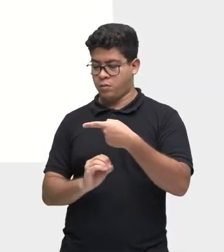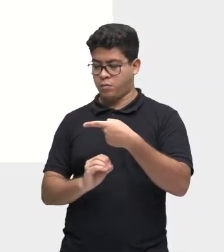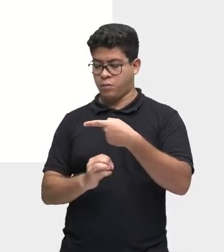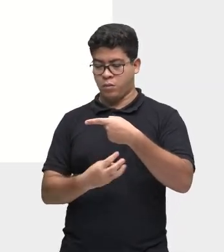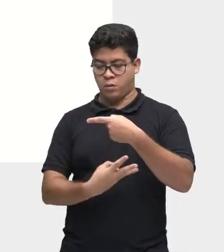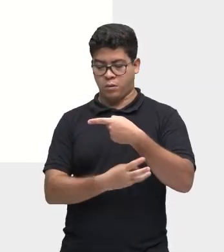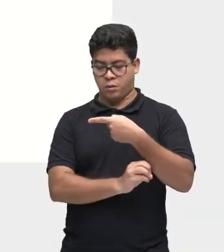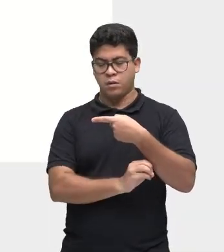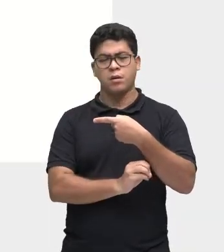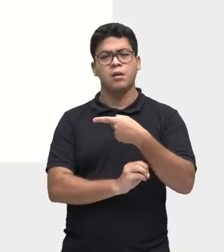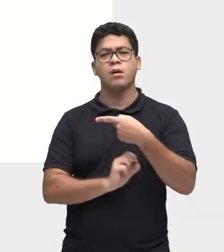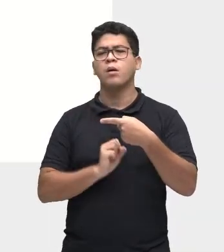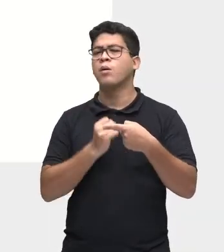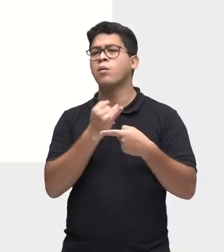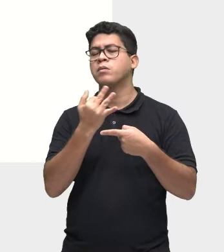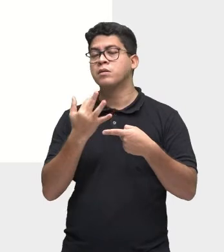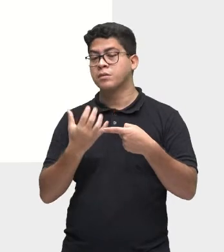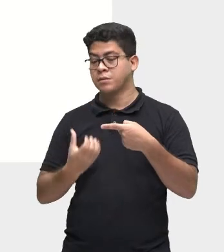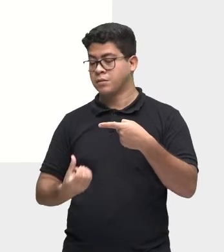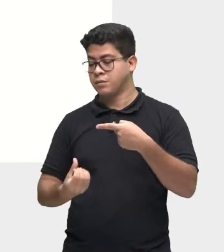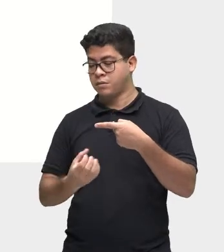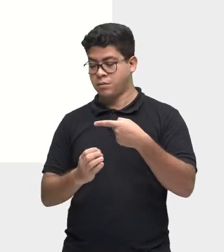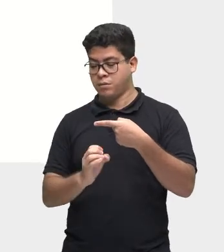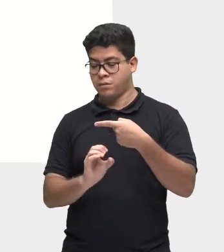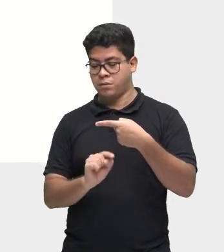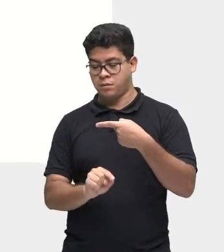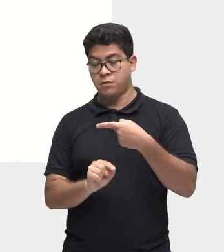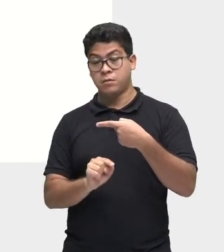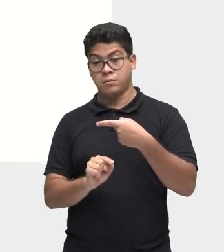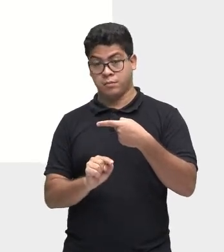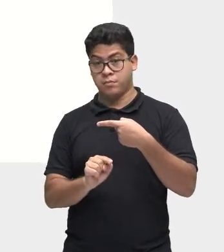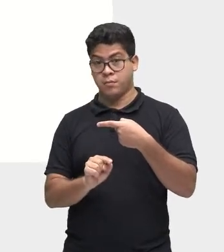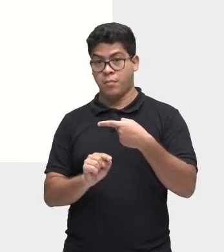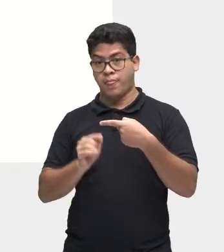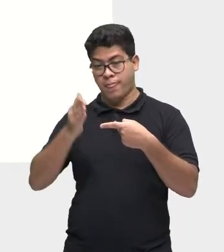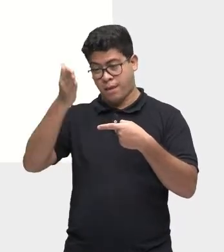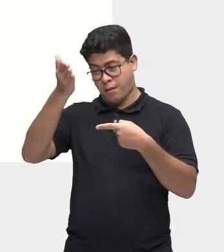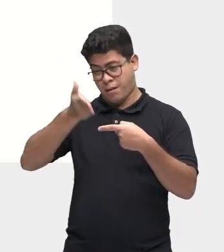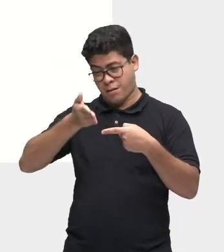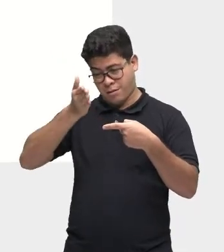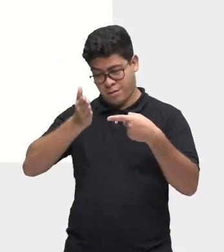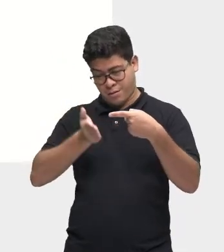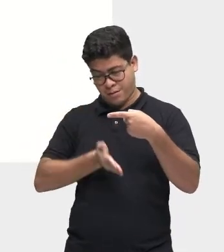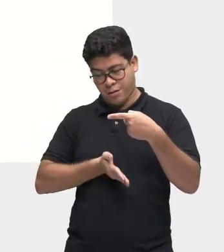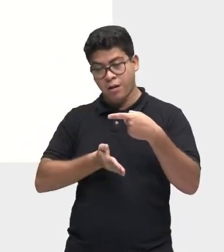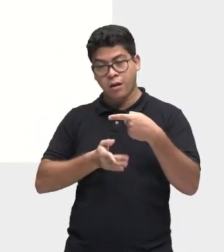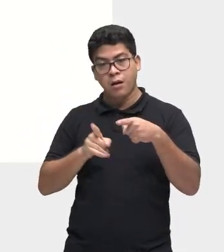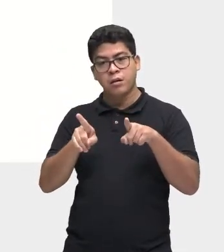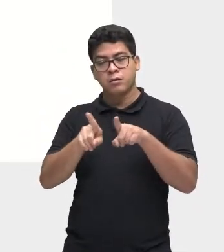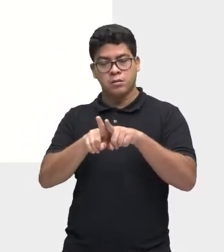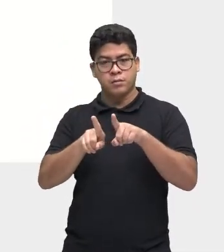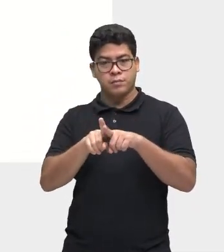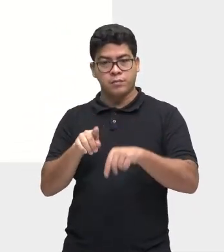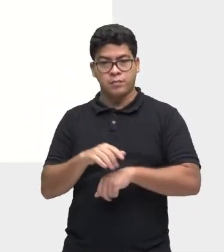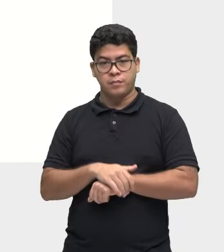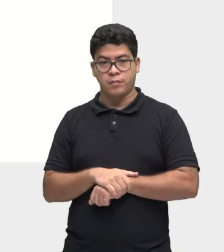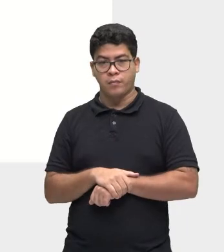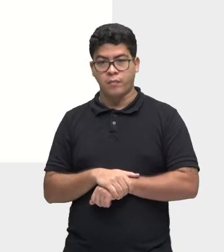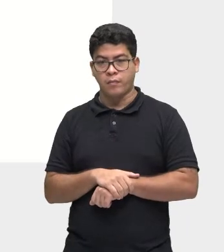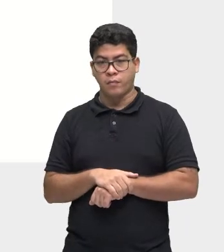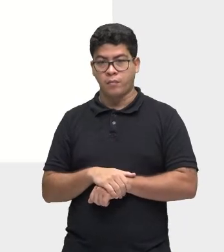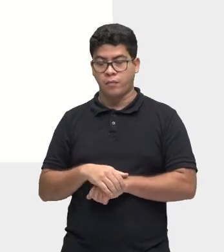O que a gente pode fazer aqui? Cancelar esse zero com este zero. Aí a gente vai